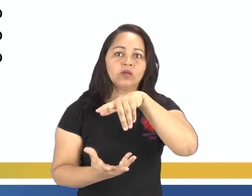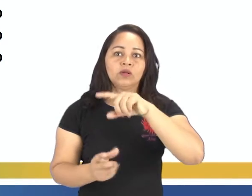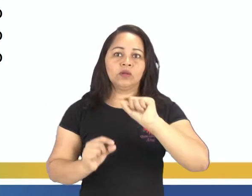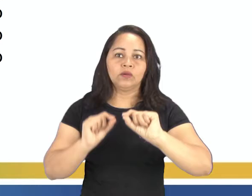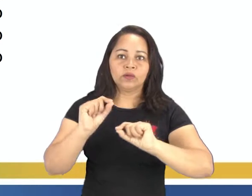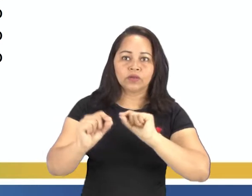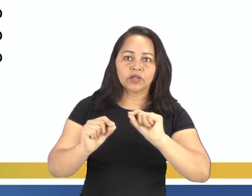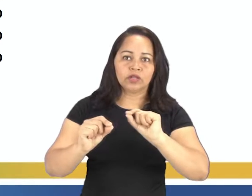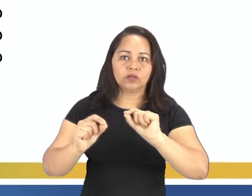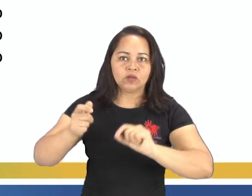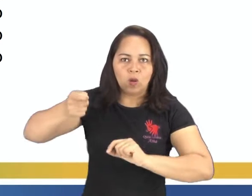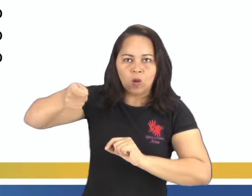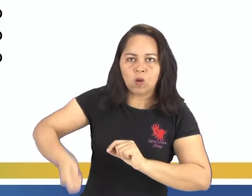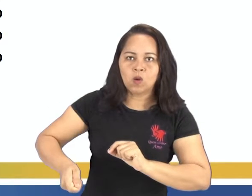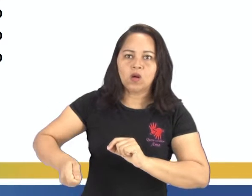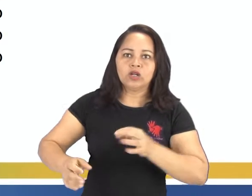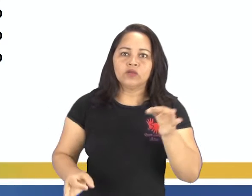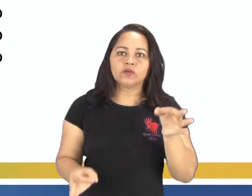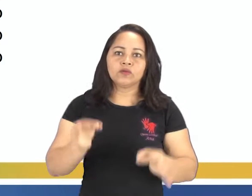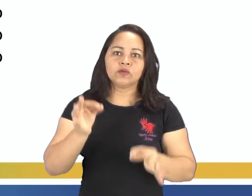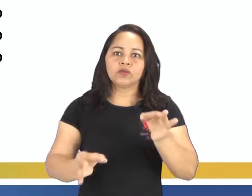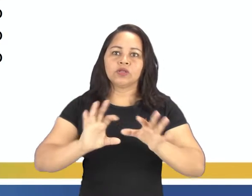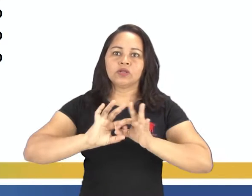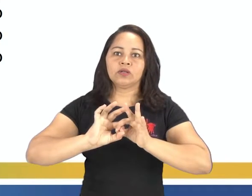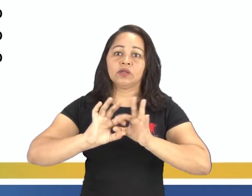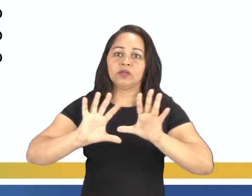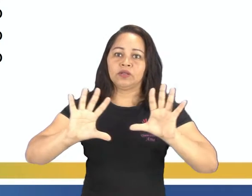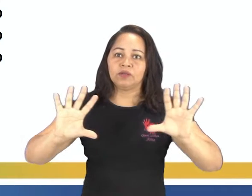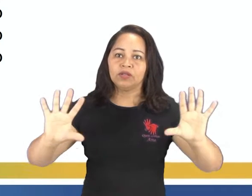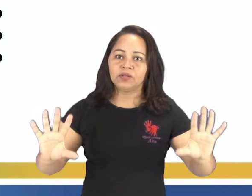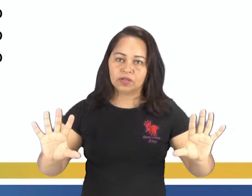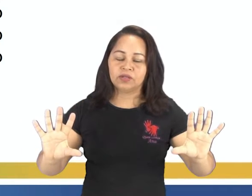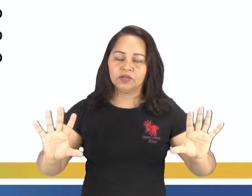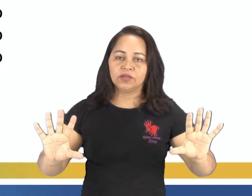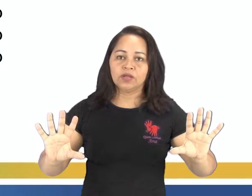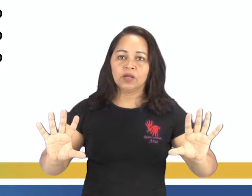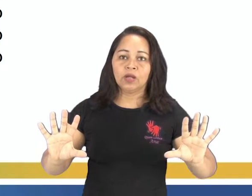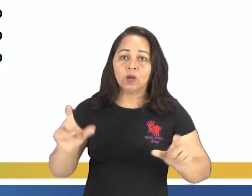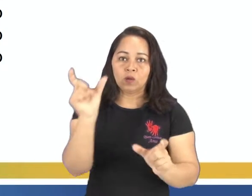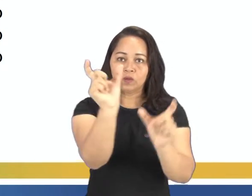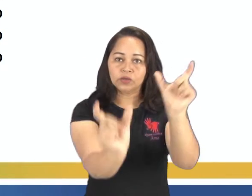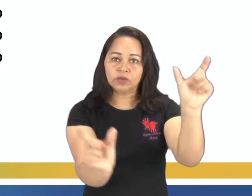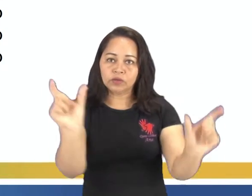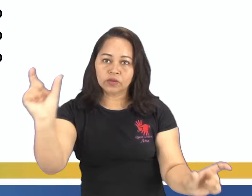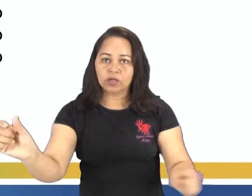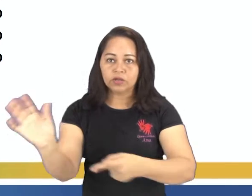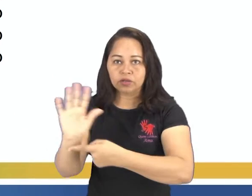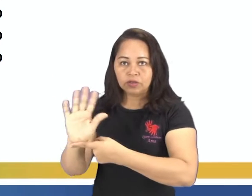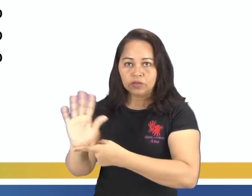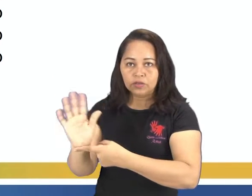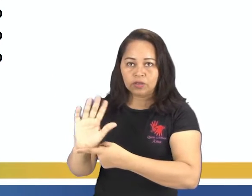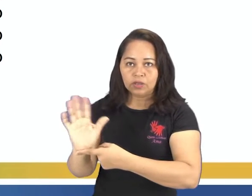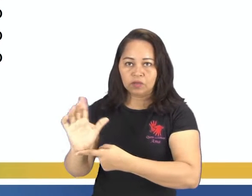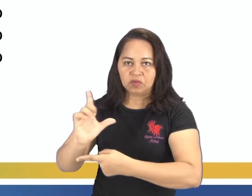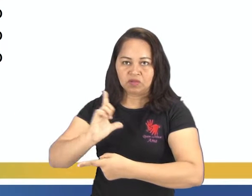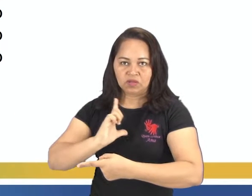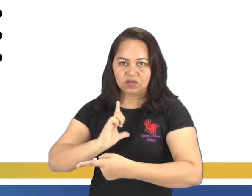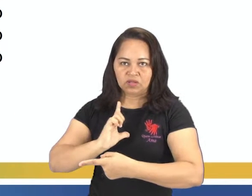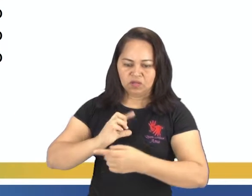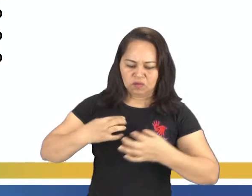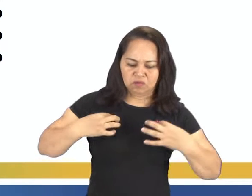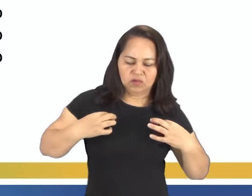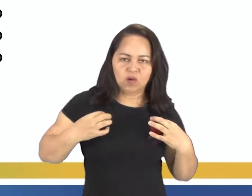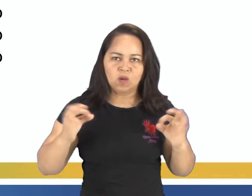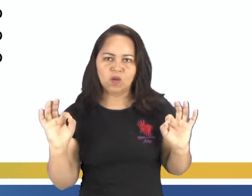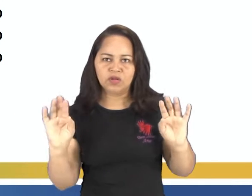honra, justiça e liberdade. Os personagens geralmente possuem características estéticas